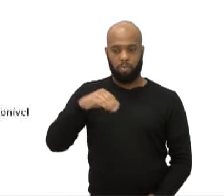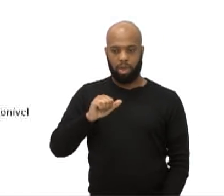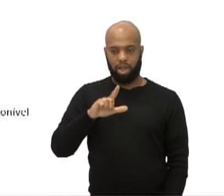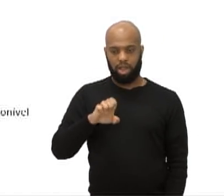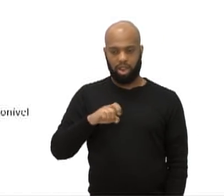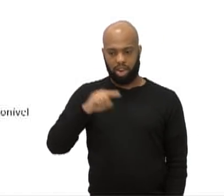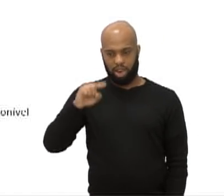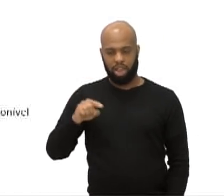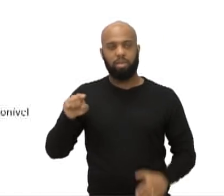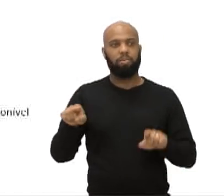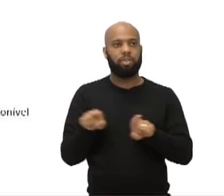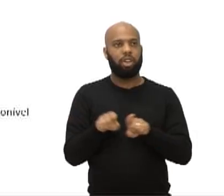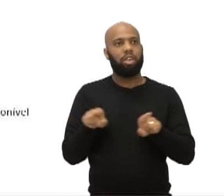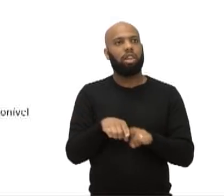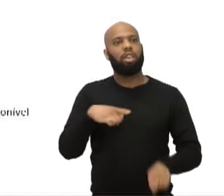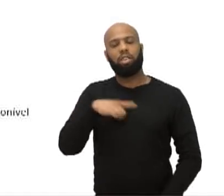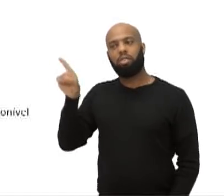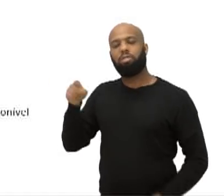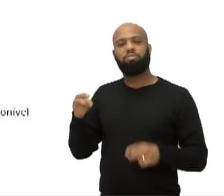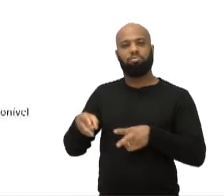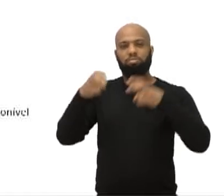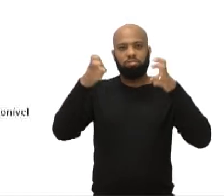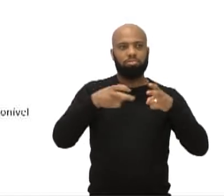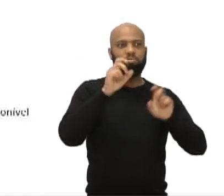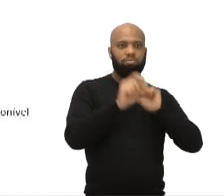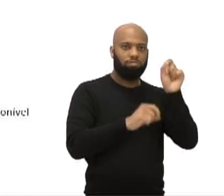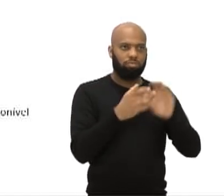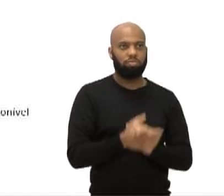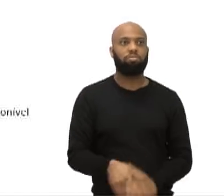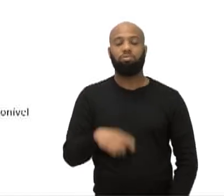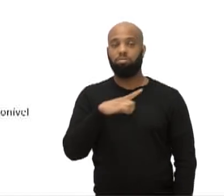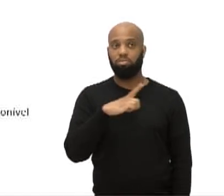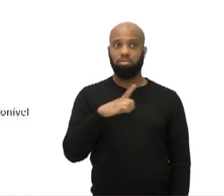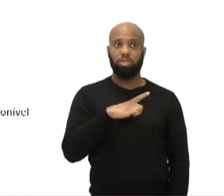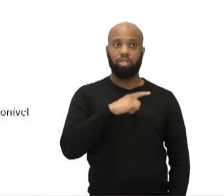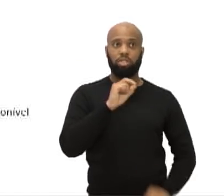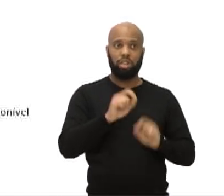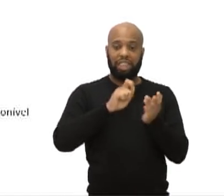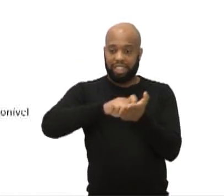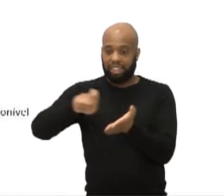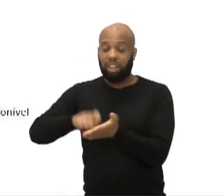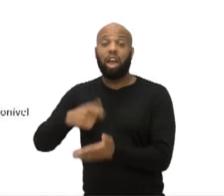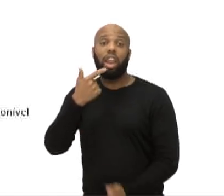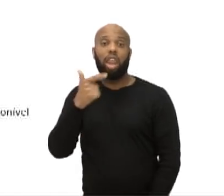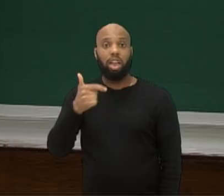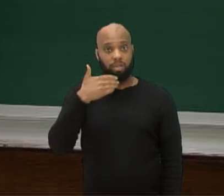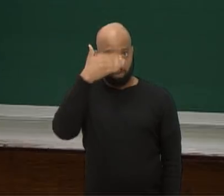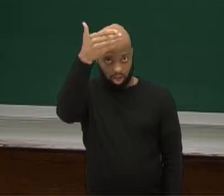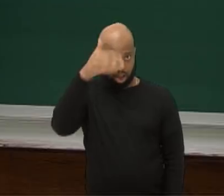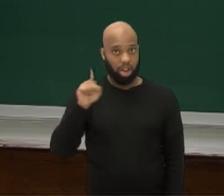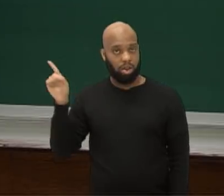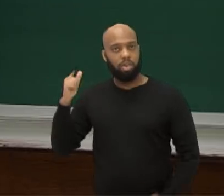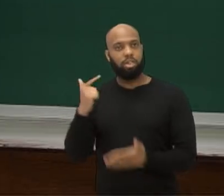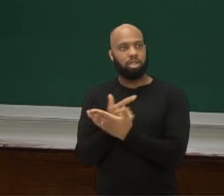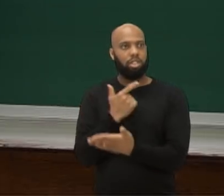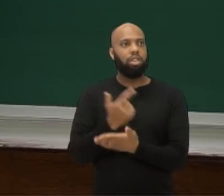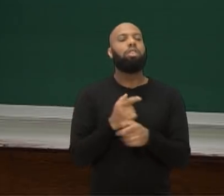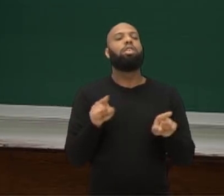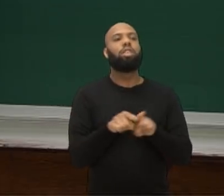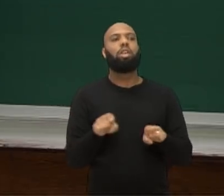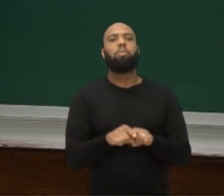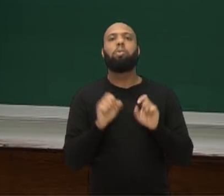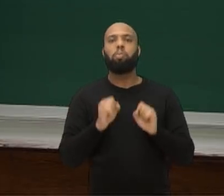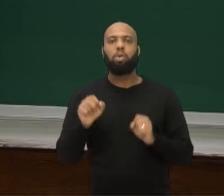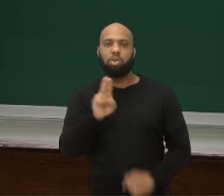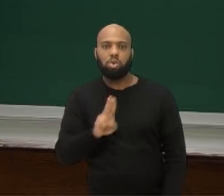certo? E aqui nós percebemos, tá, que tem as inscrições em árabe e que esse livro, que também poderia